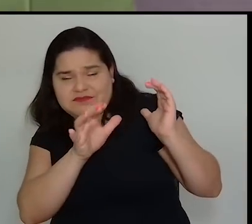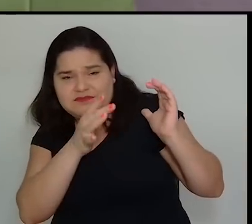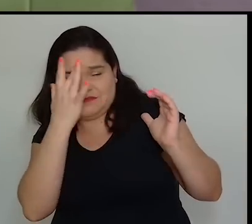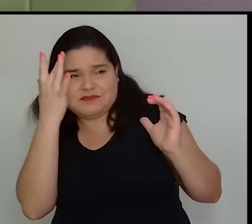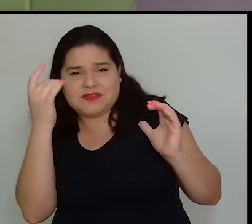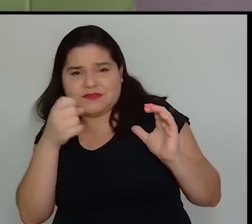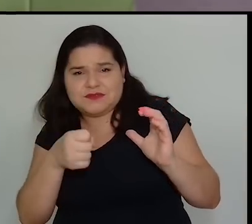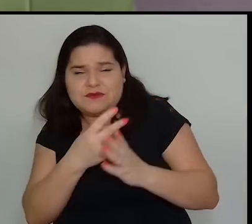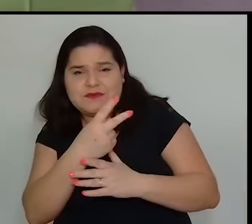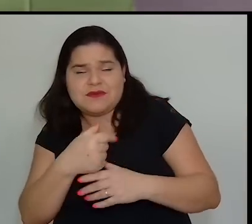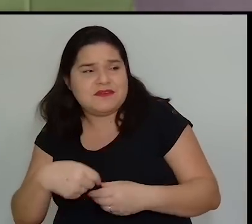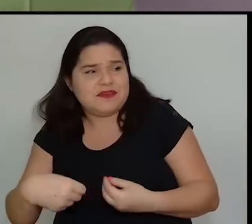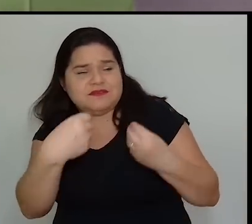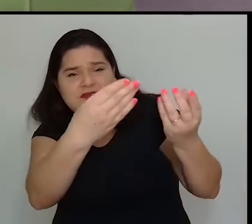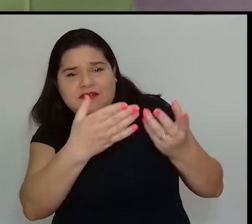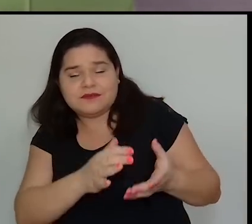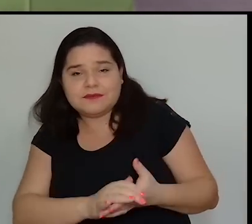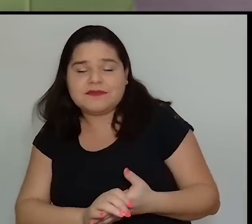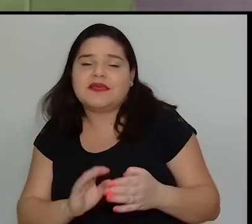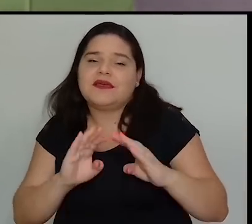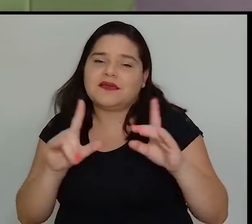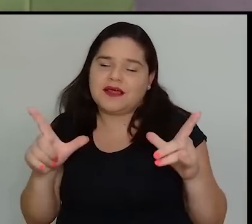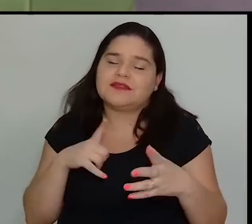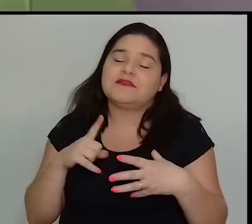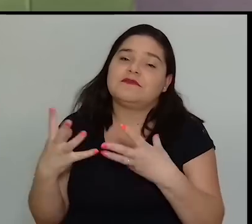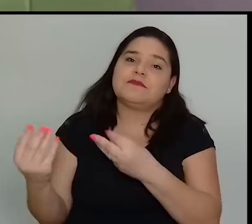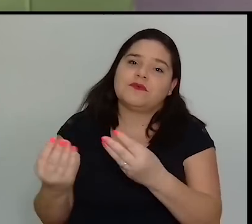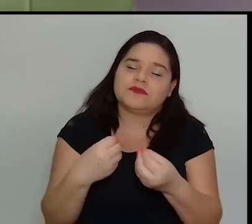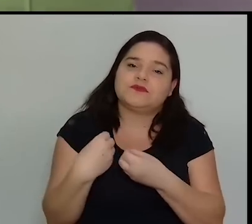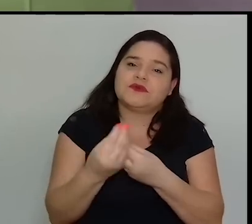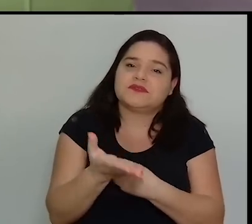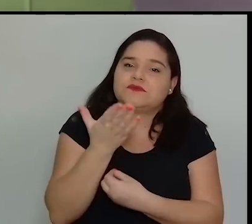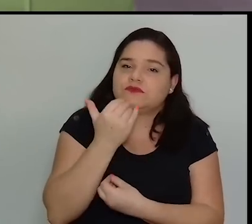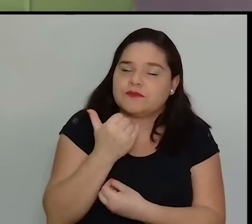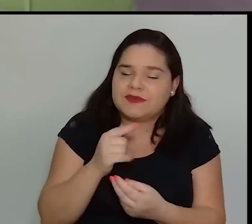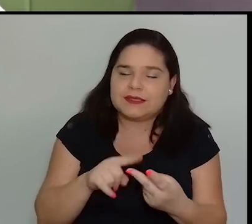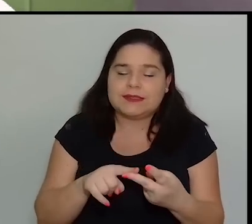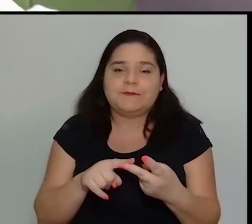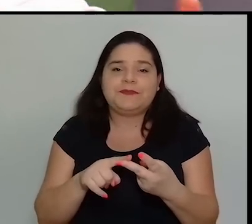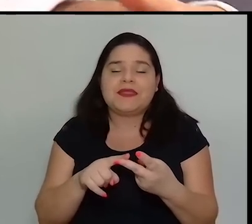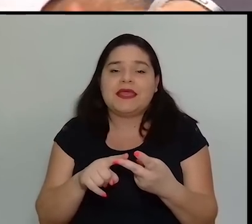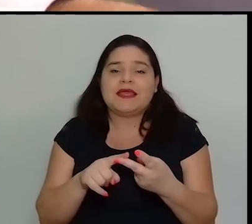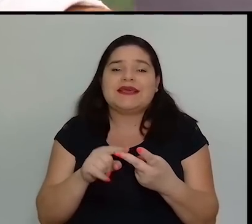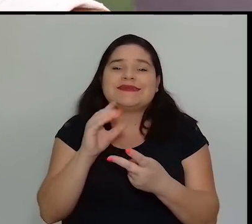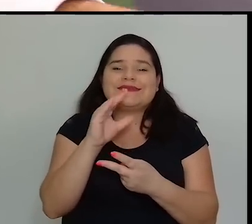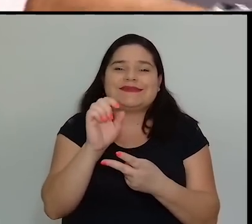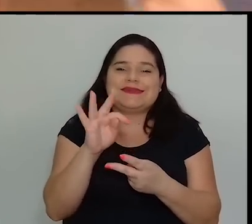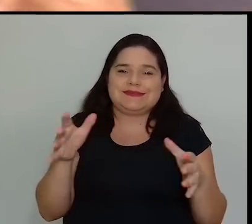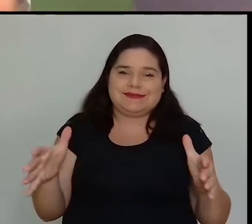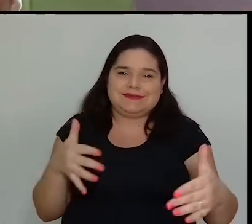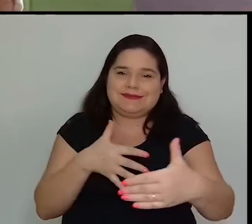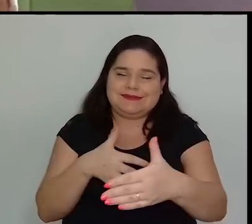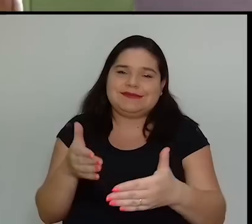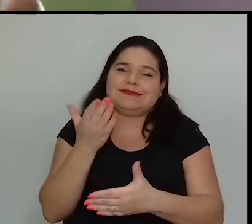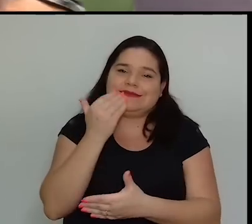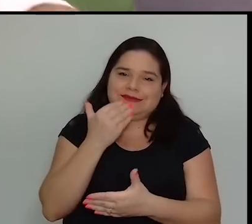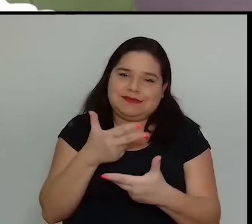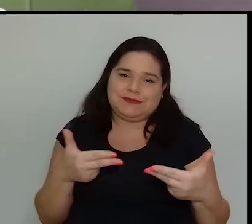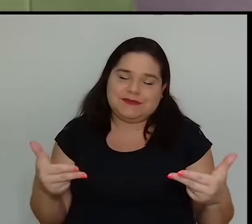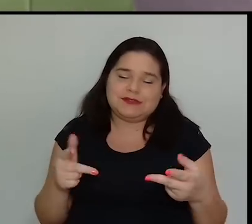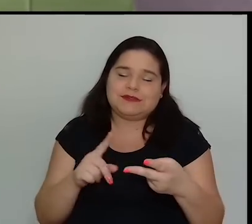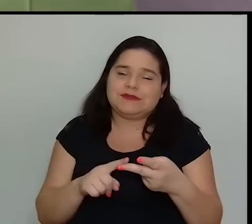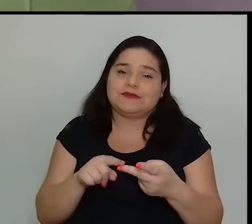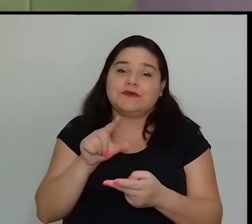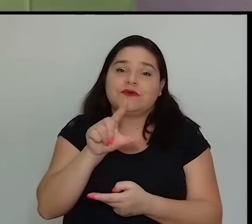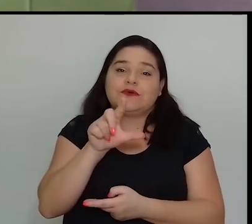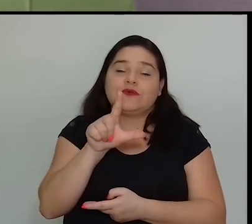subir no morro da favela é óbvio que teve muita doação de cesta básica e muita doação de o centro de distribuição da CUFA tavam lotados